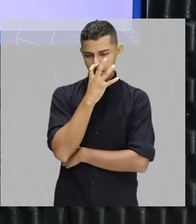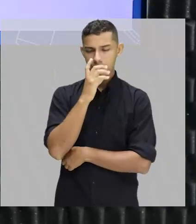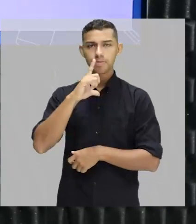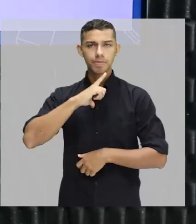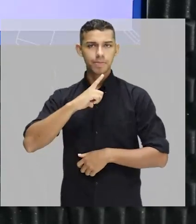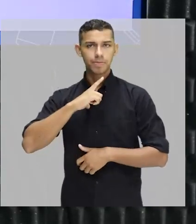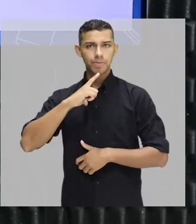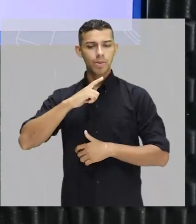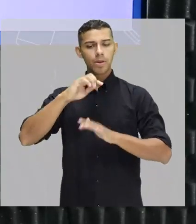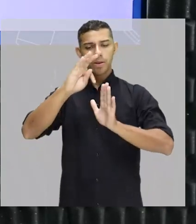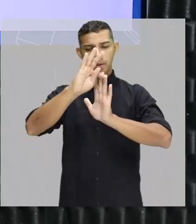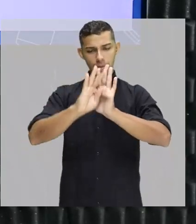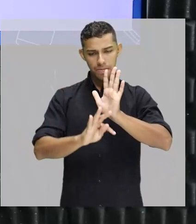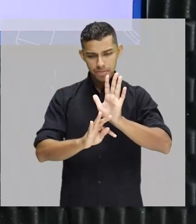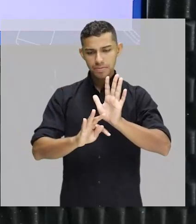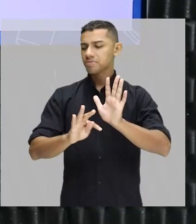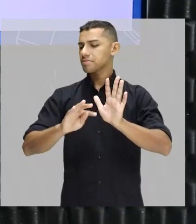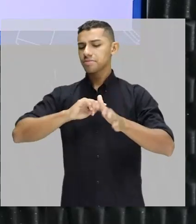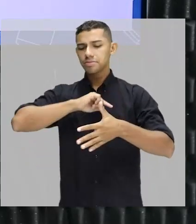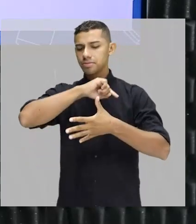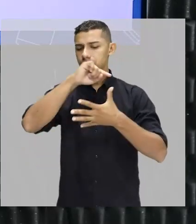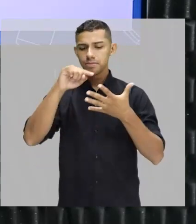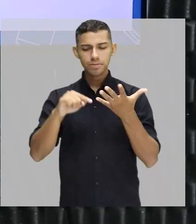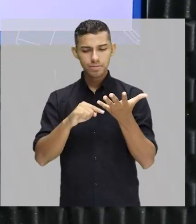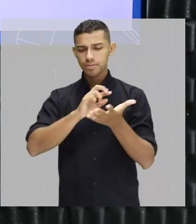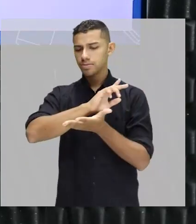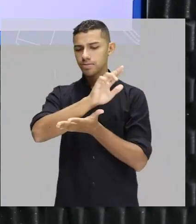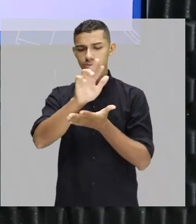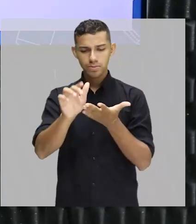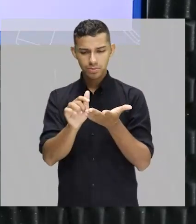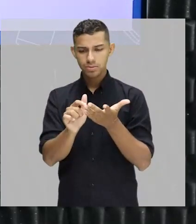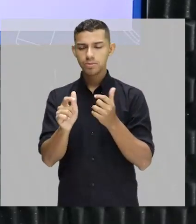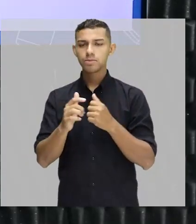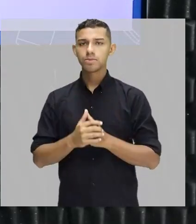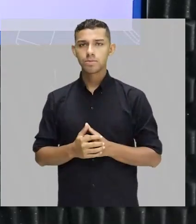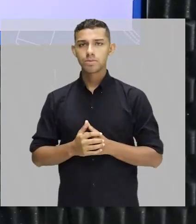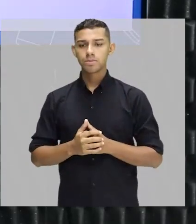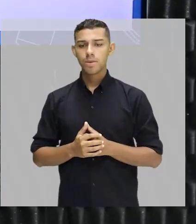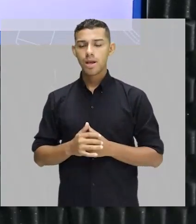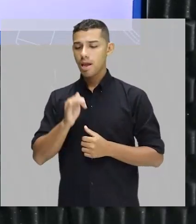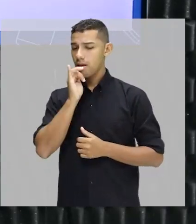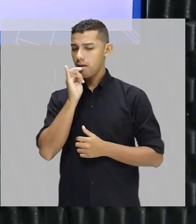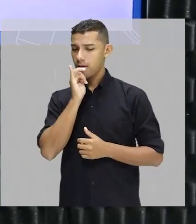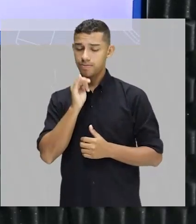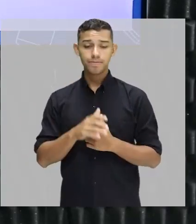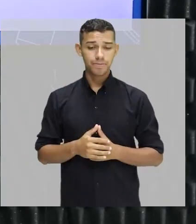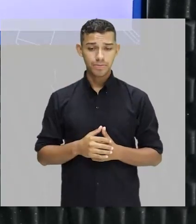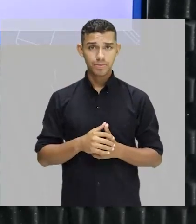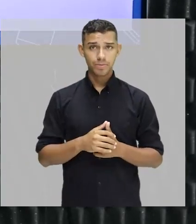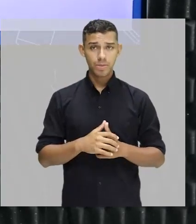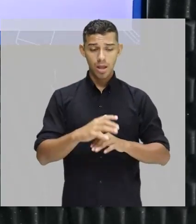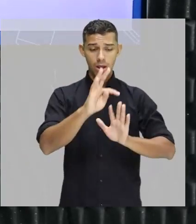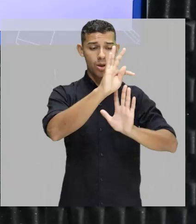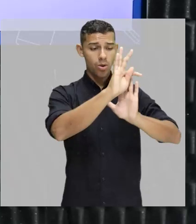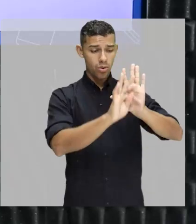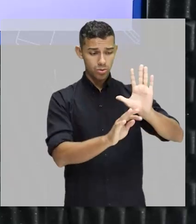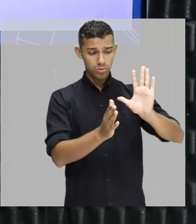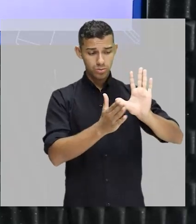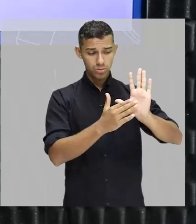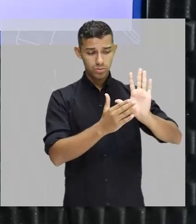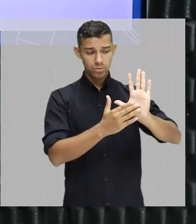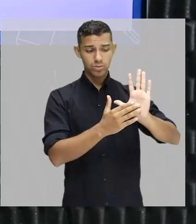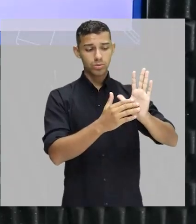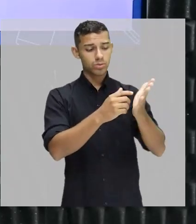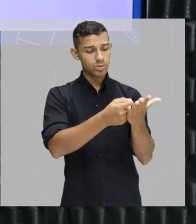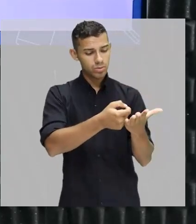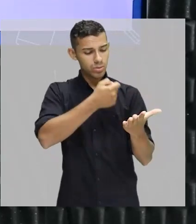injuntivos, existem várias categorias e vários gêneros textuais. Por exemplo, a bula é dentro do tipo textual